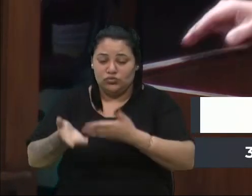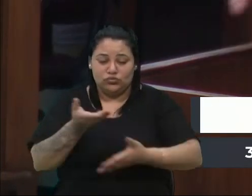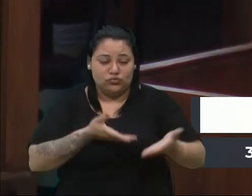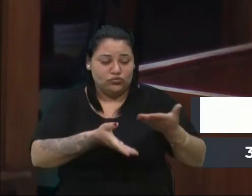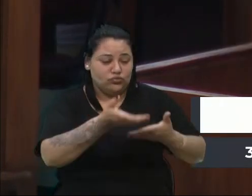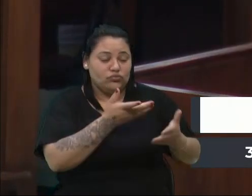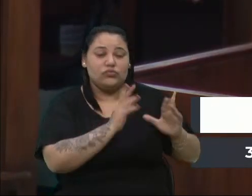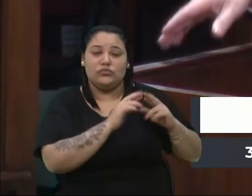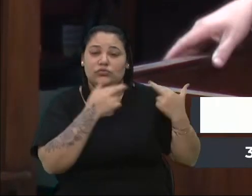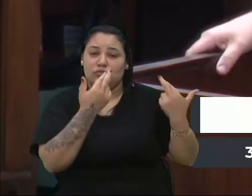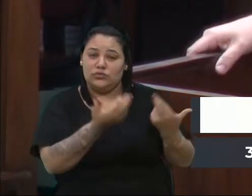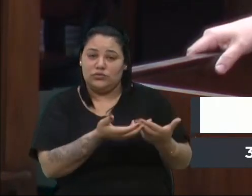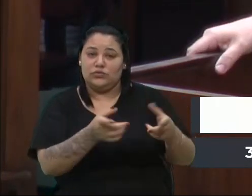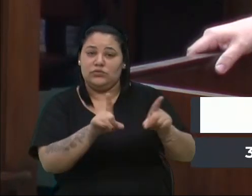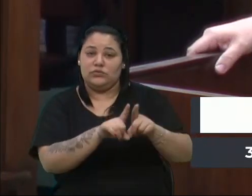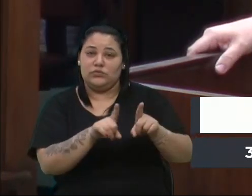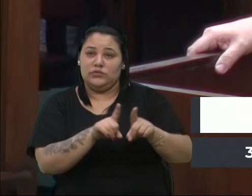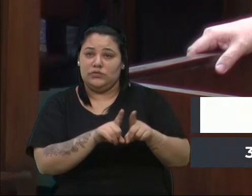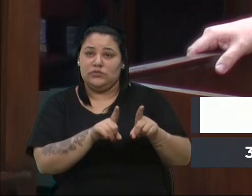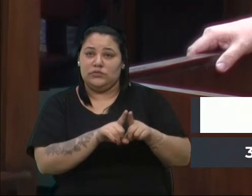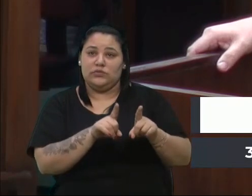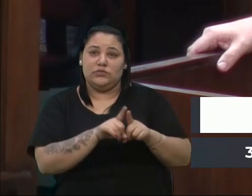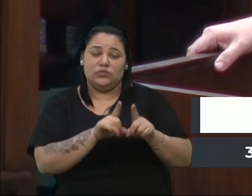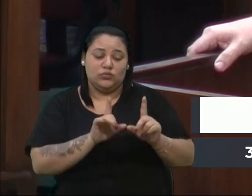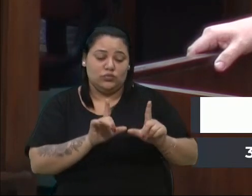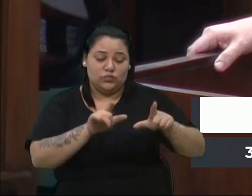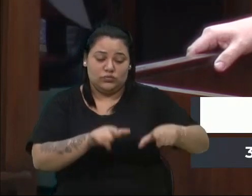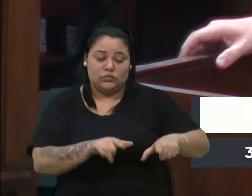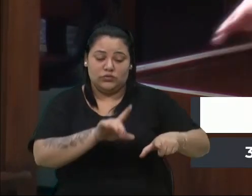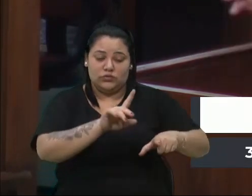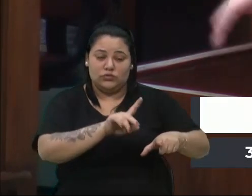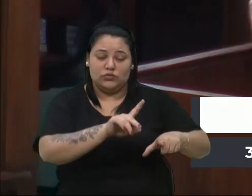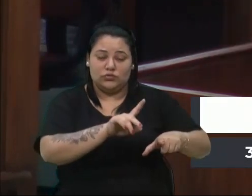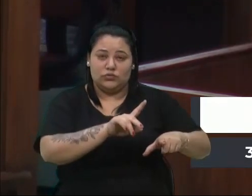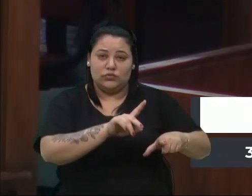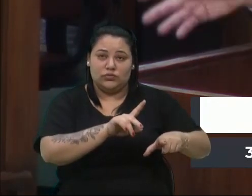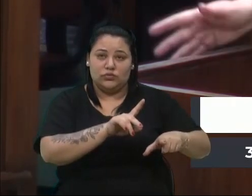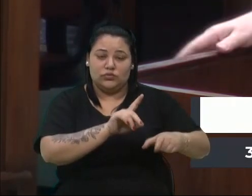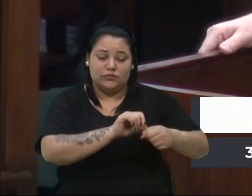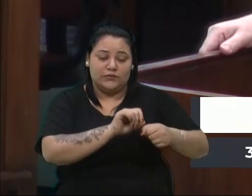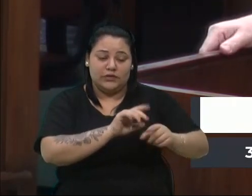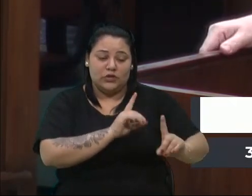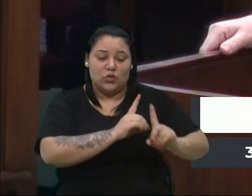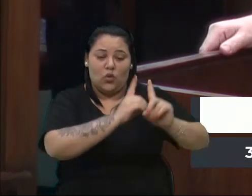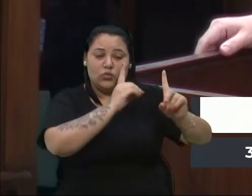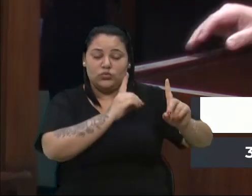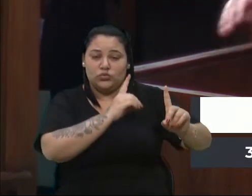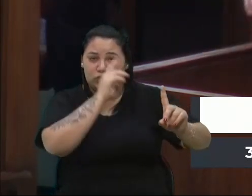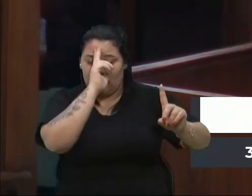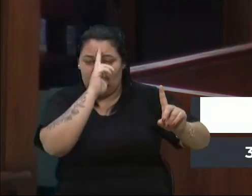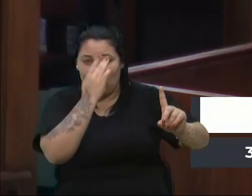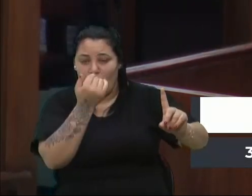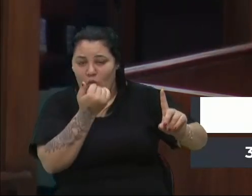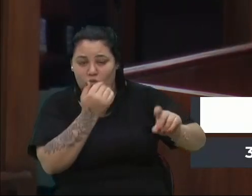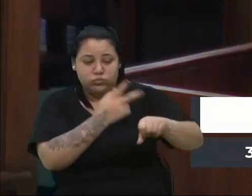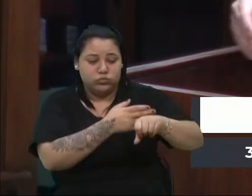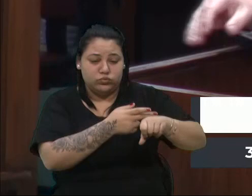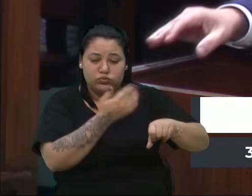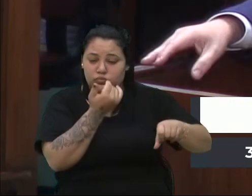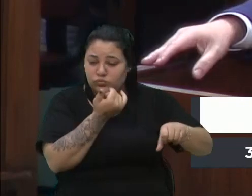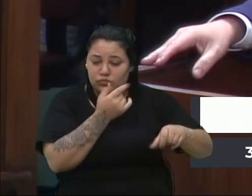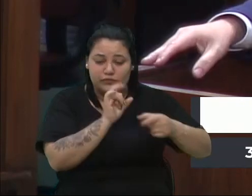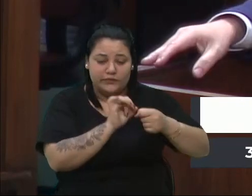reuniões, podem, enfim, fazer encontros, almoços comunitários, podem fazer uma campanha